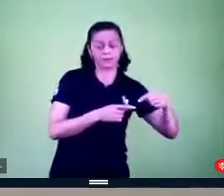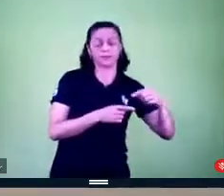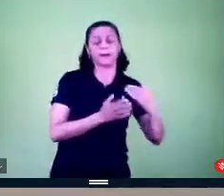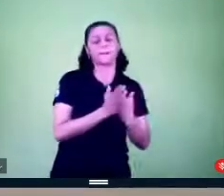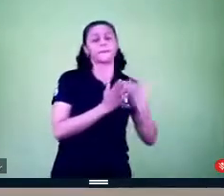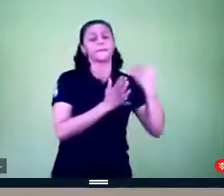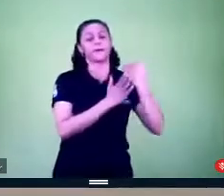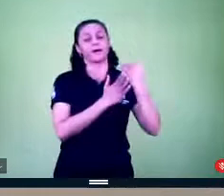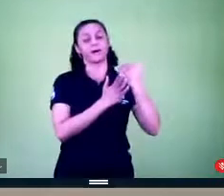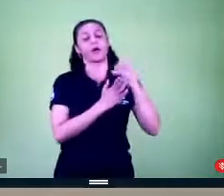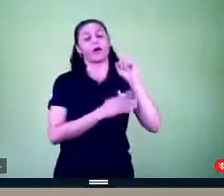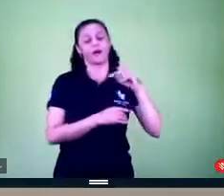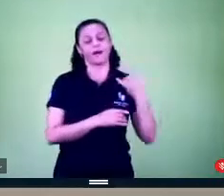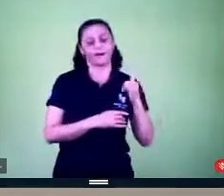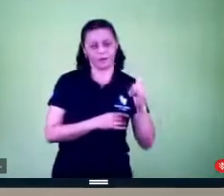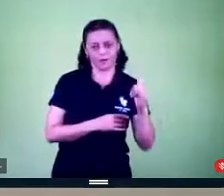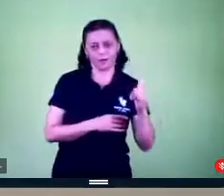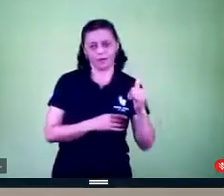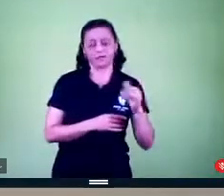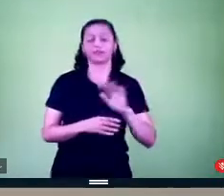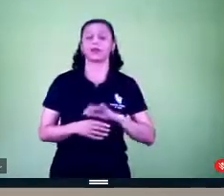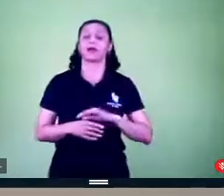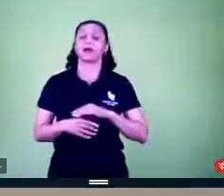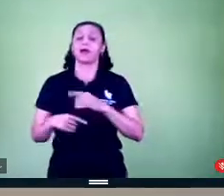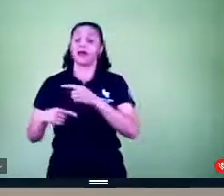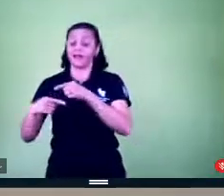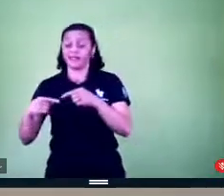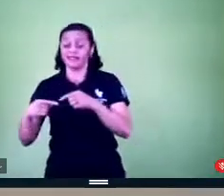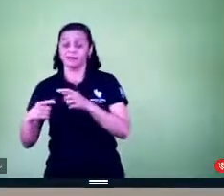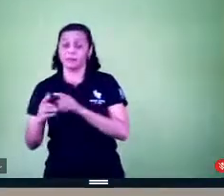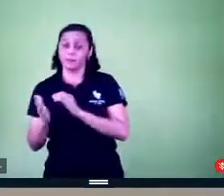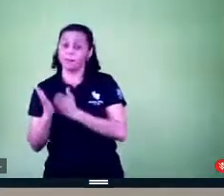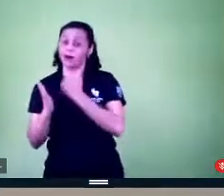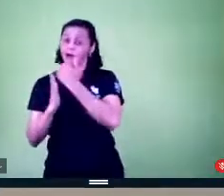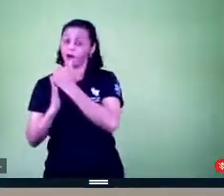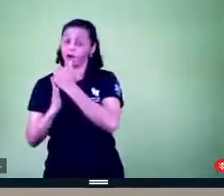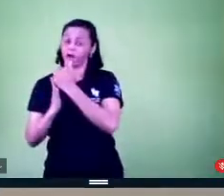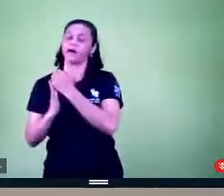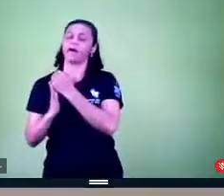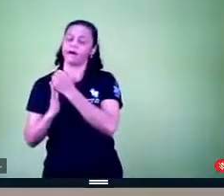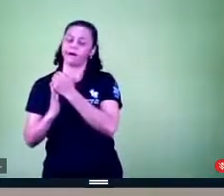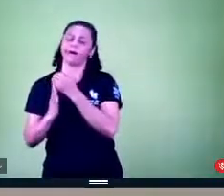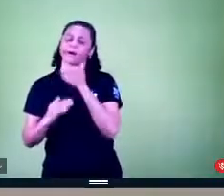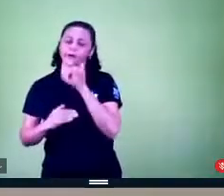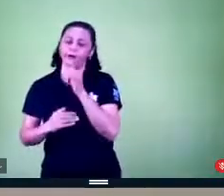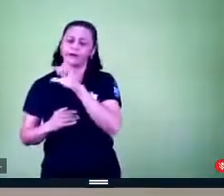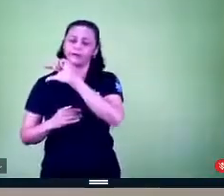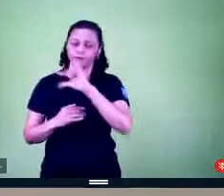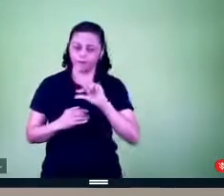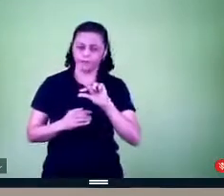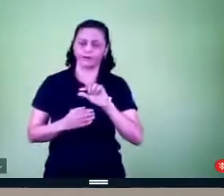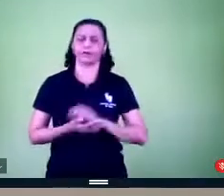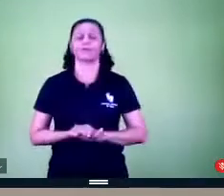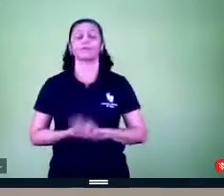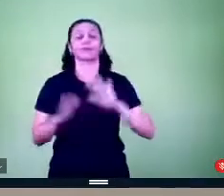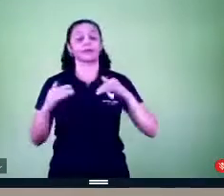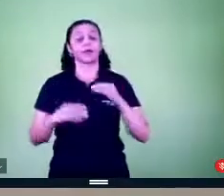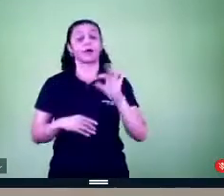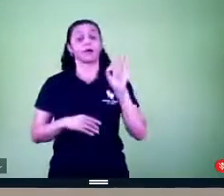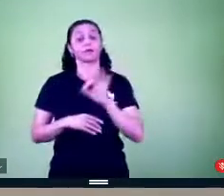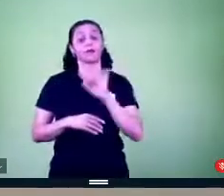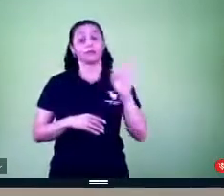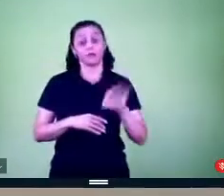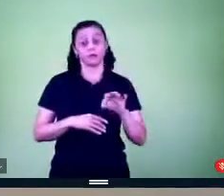Quanto maior a resistência, menor é a corrente. E é proporcional, né? Então, percebam que aqui é 4 vezes maior.